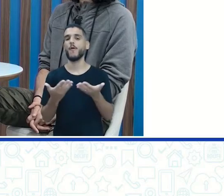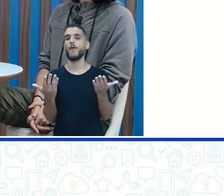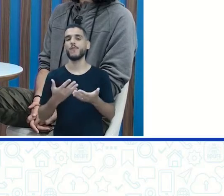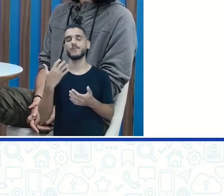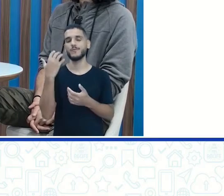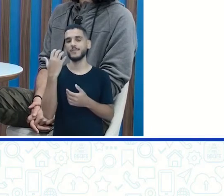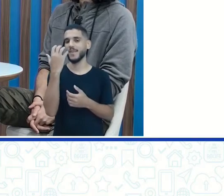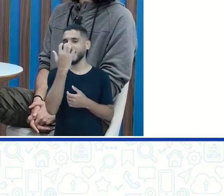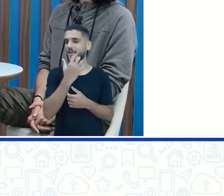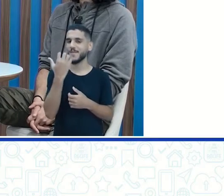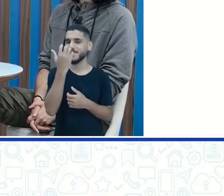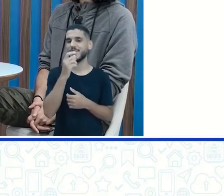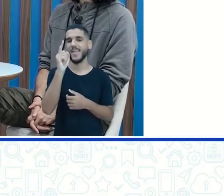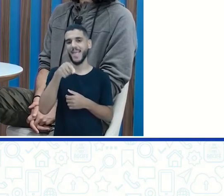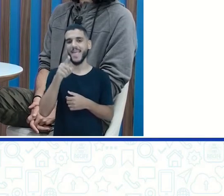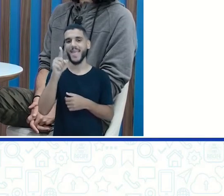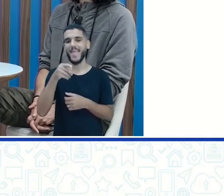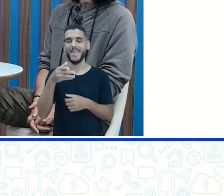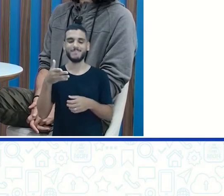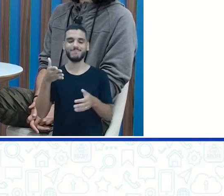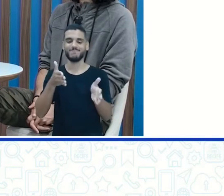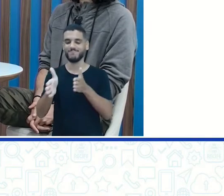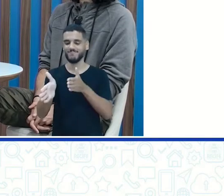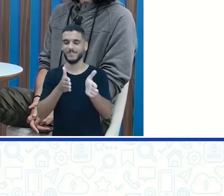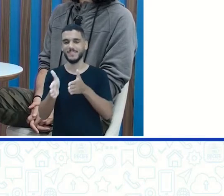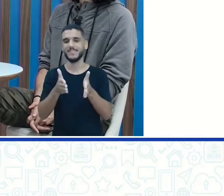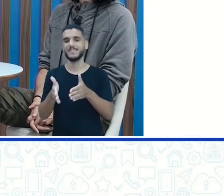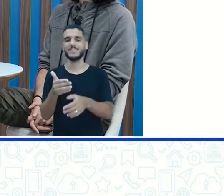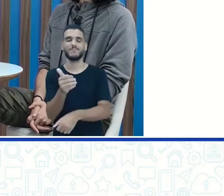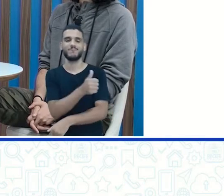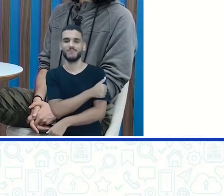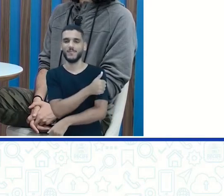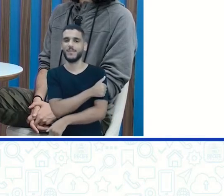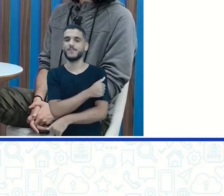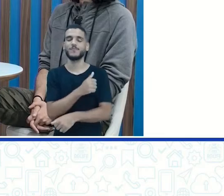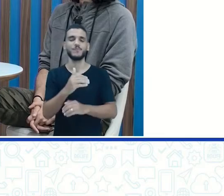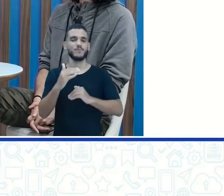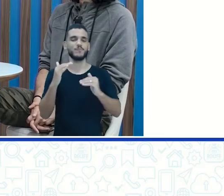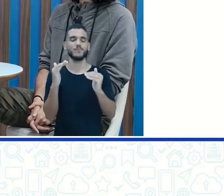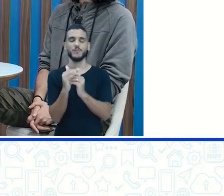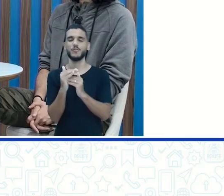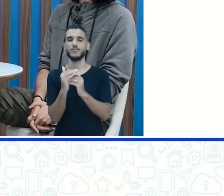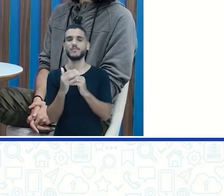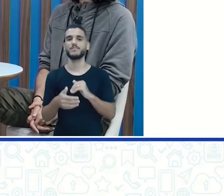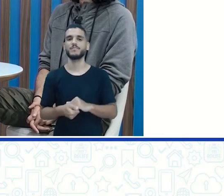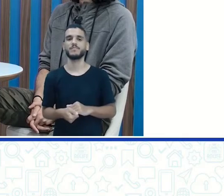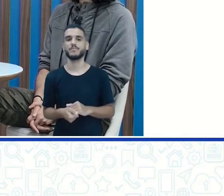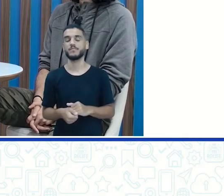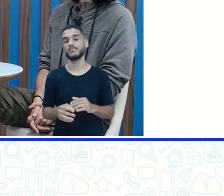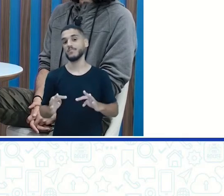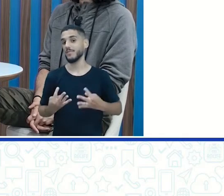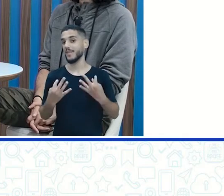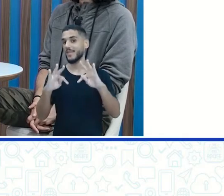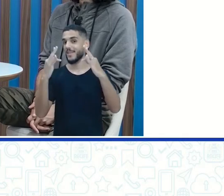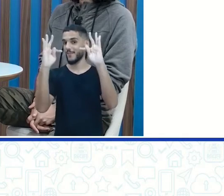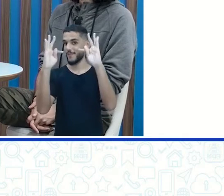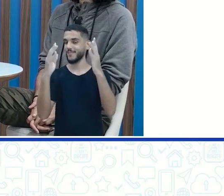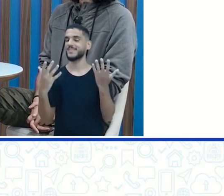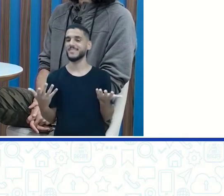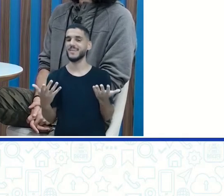está acessível a todos os estudantes. Porque com o advento da tecnologia,